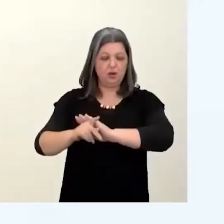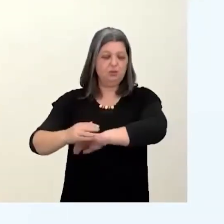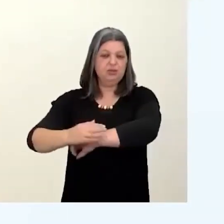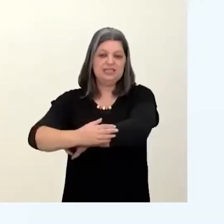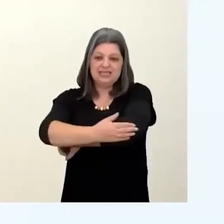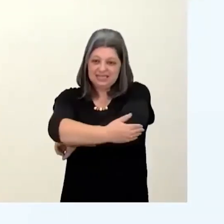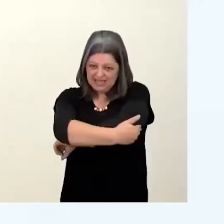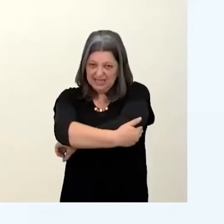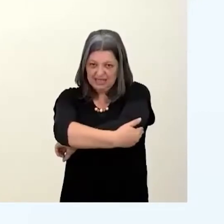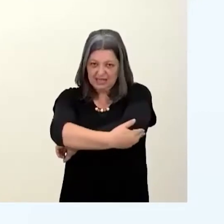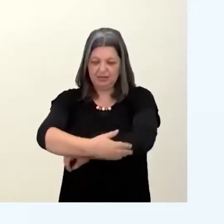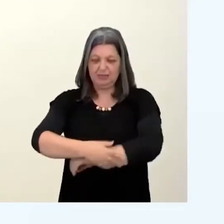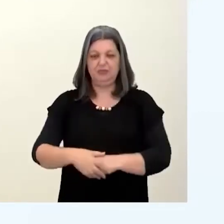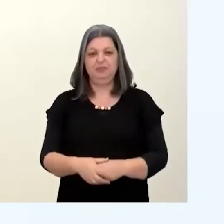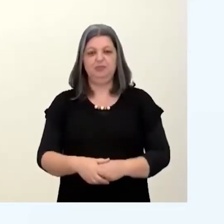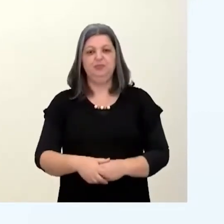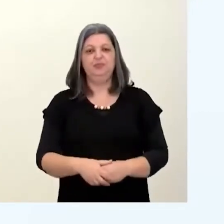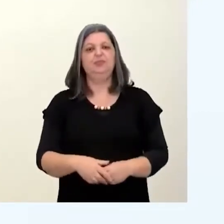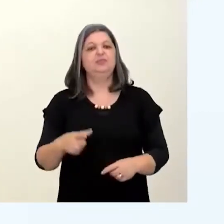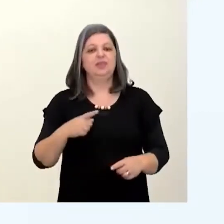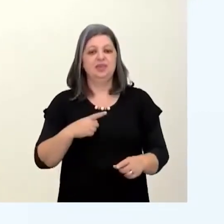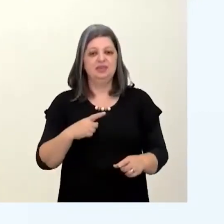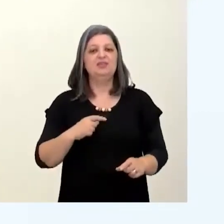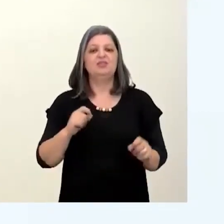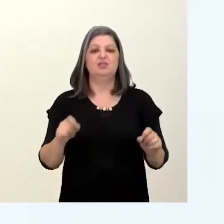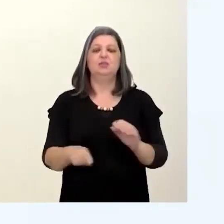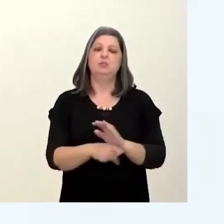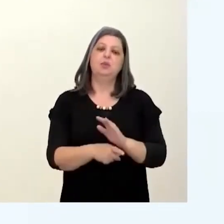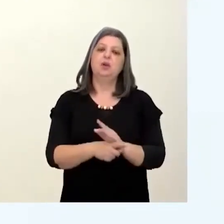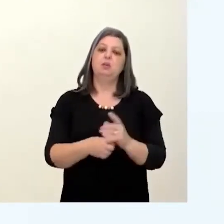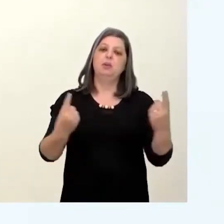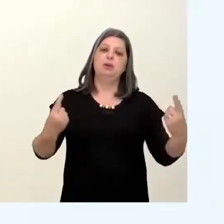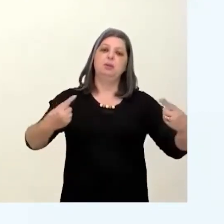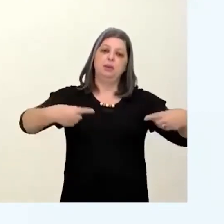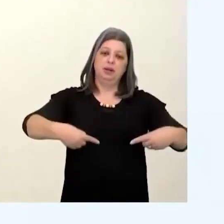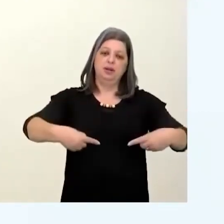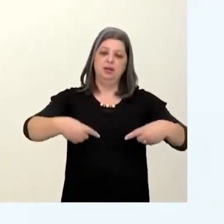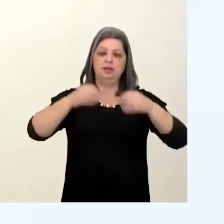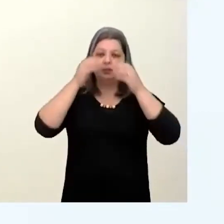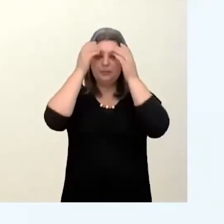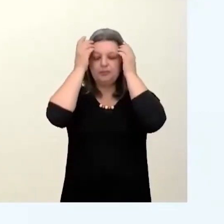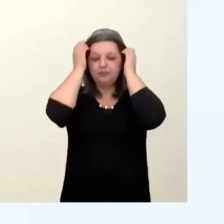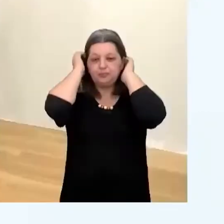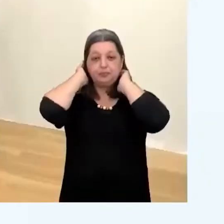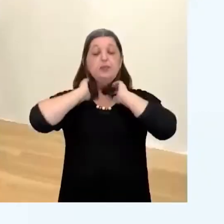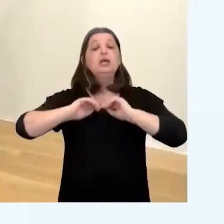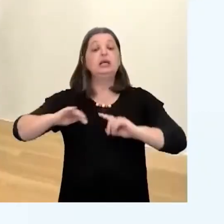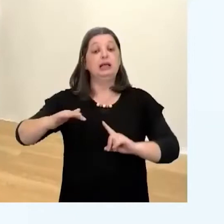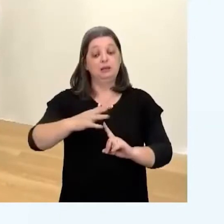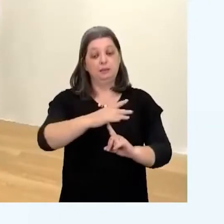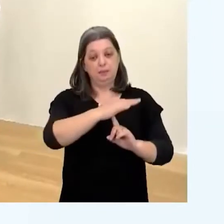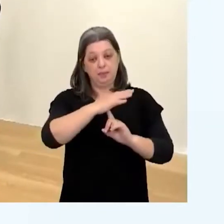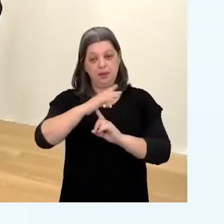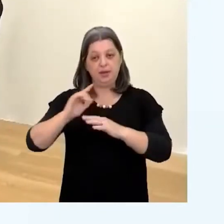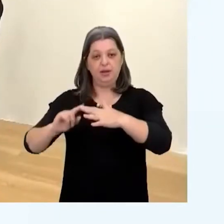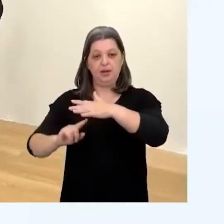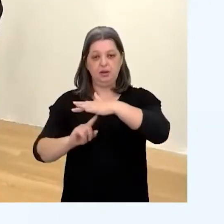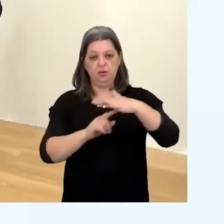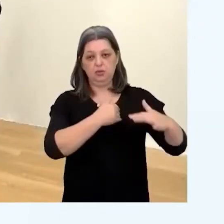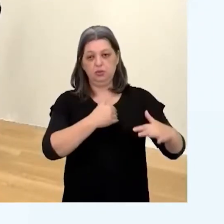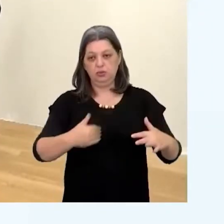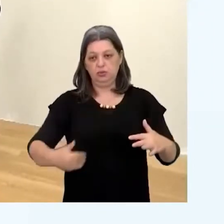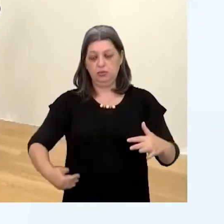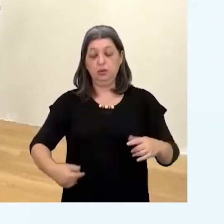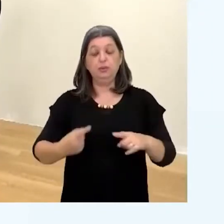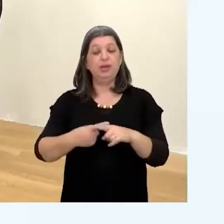nos porões, basements, onde ocorria the party, né, e public parks, os parques públicos, né. São Paulo é